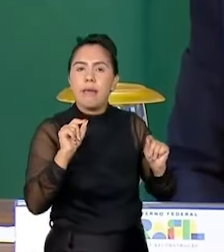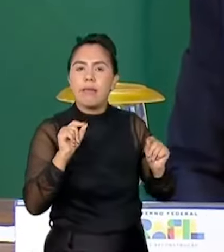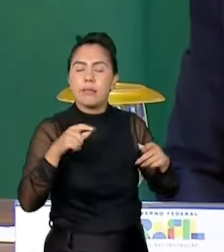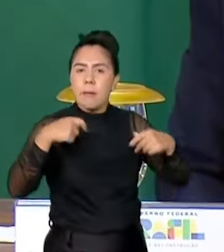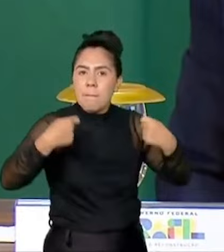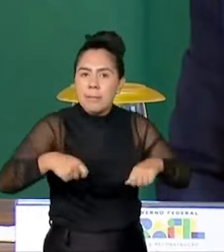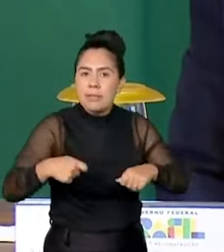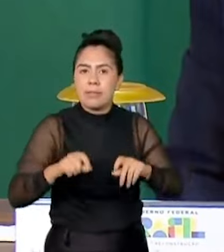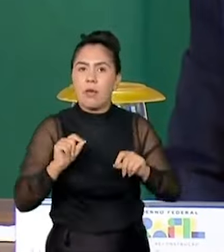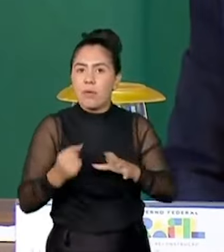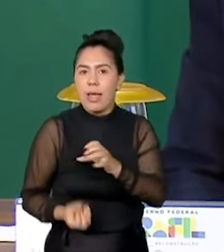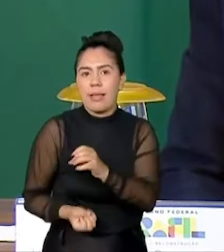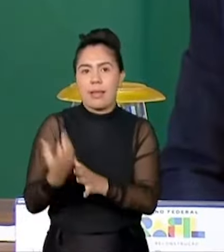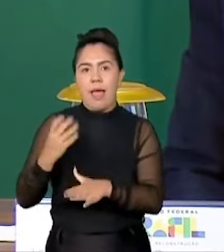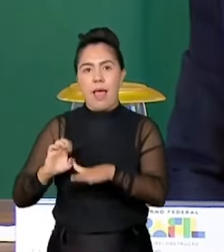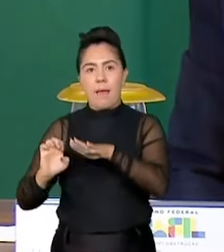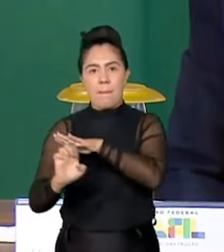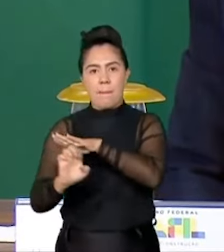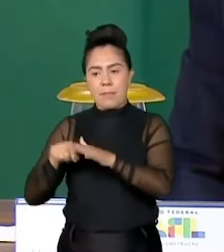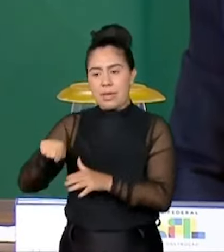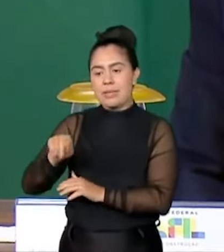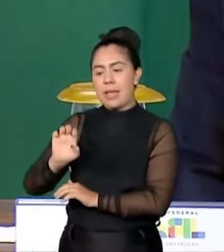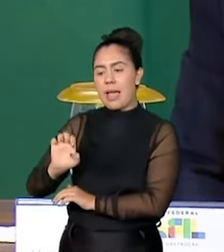a Embrapa.